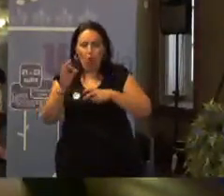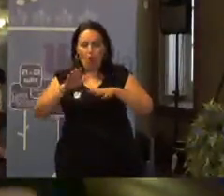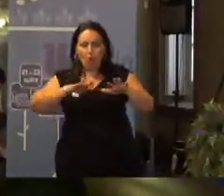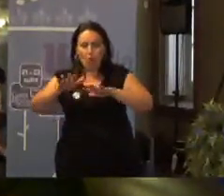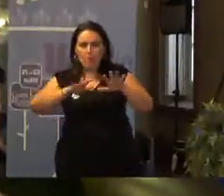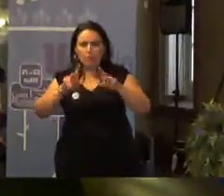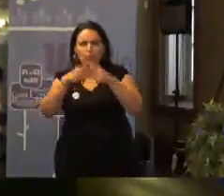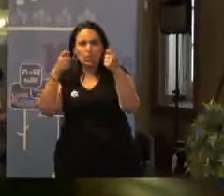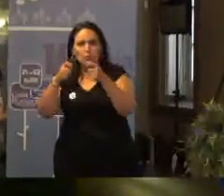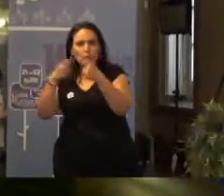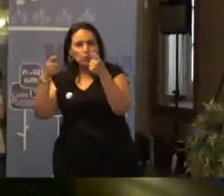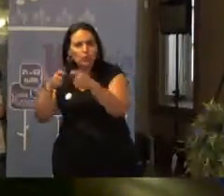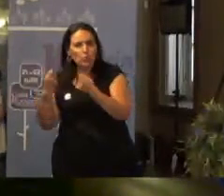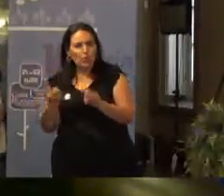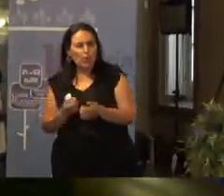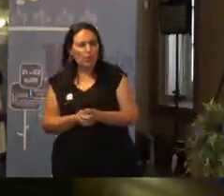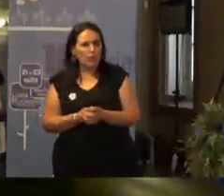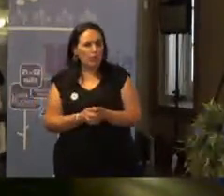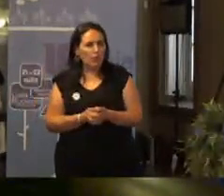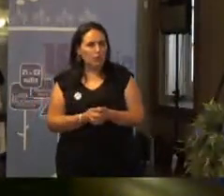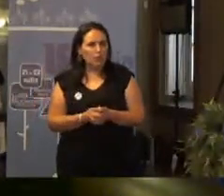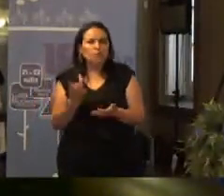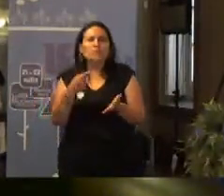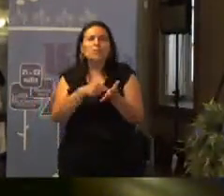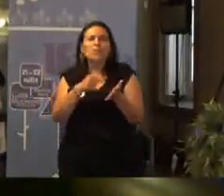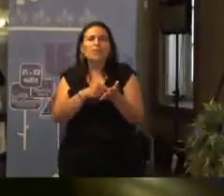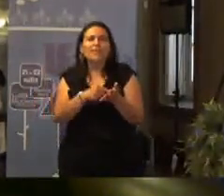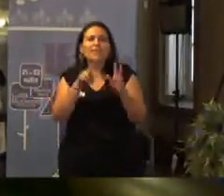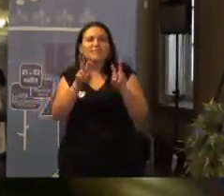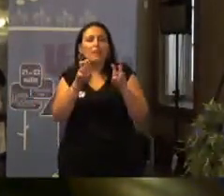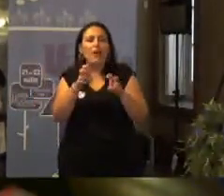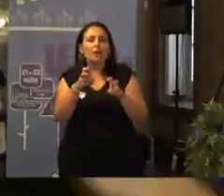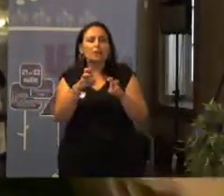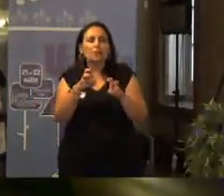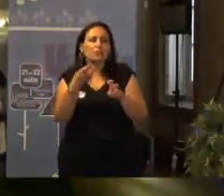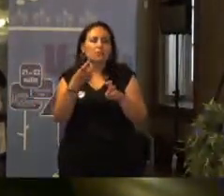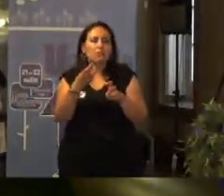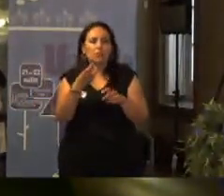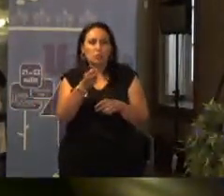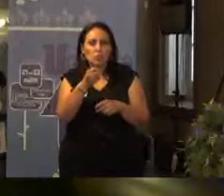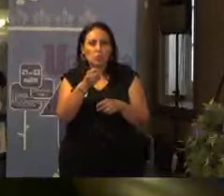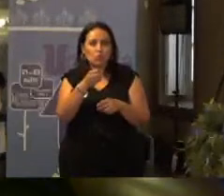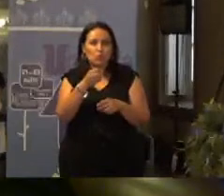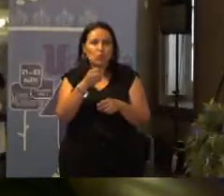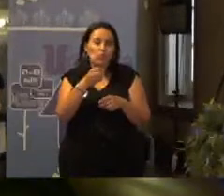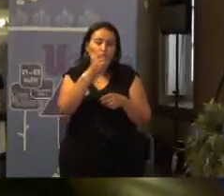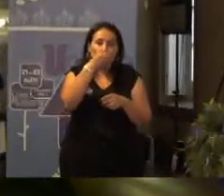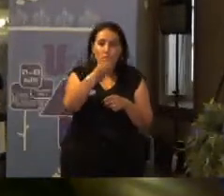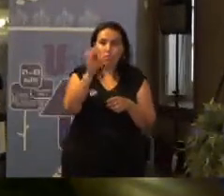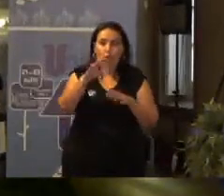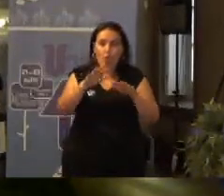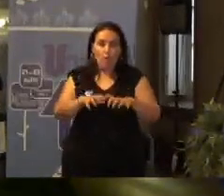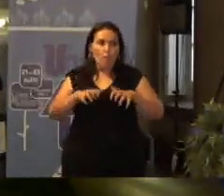de ruptura que se reivindicam do socialismo enquadram a sua participação nos parlamentos e